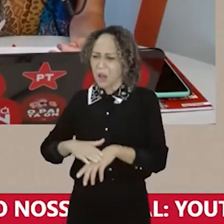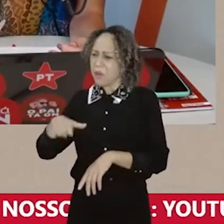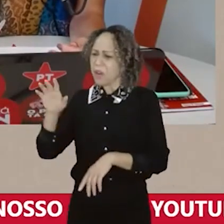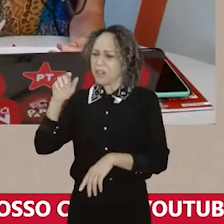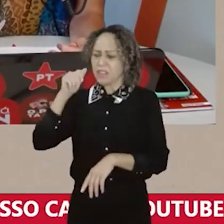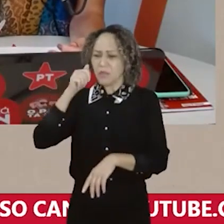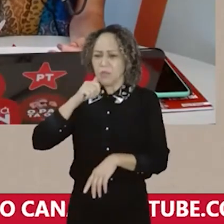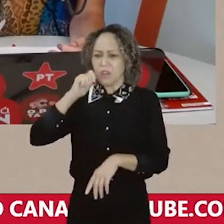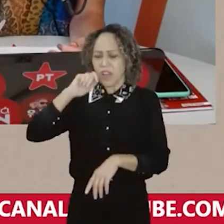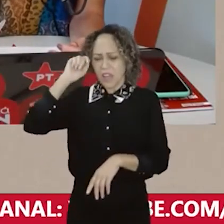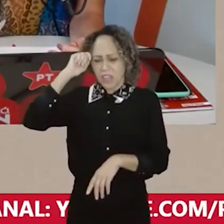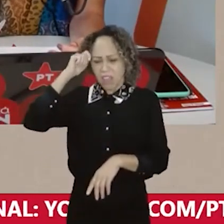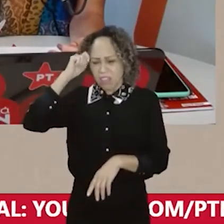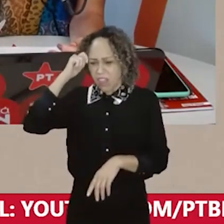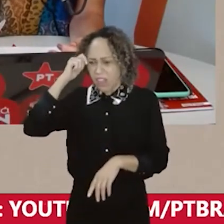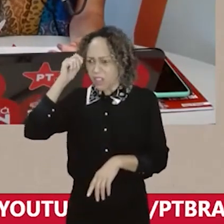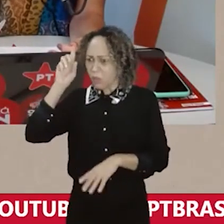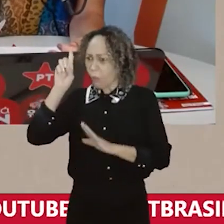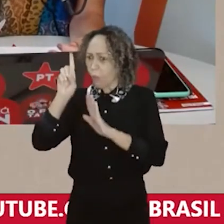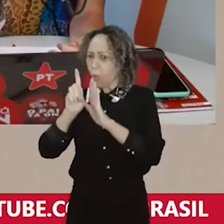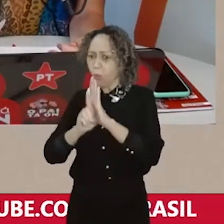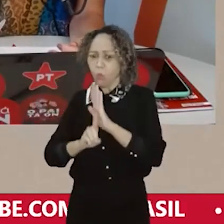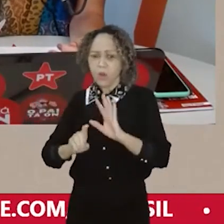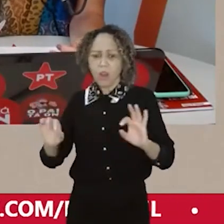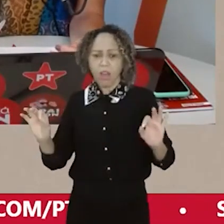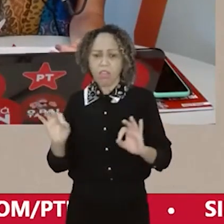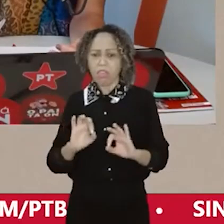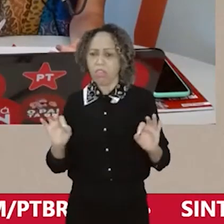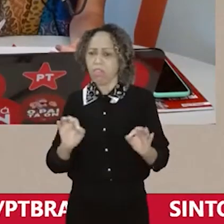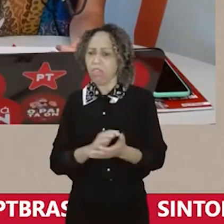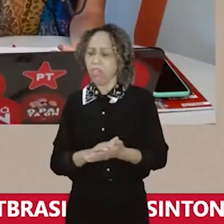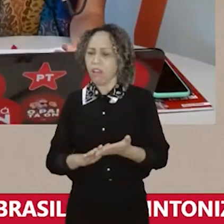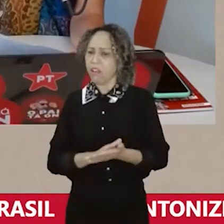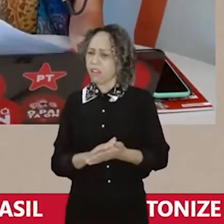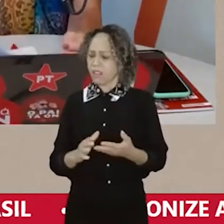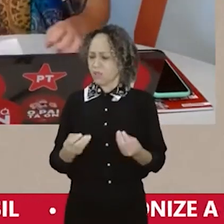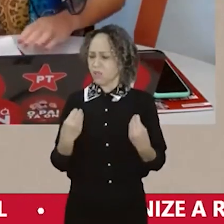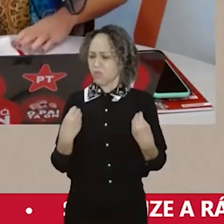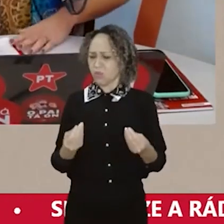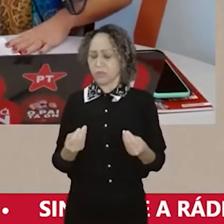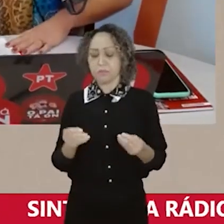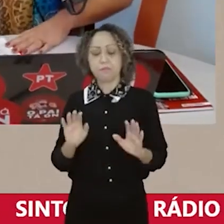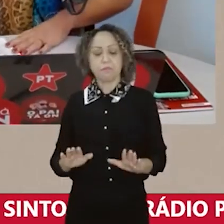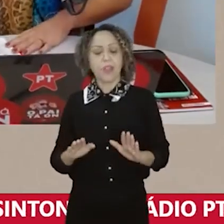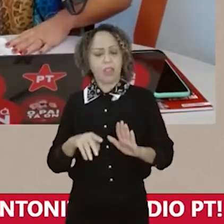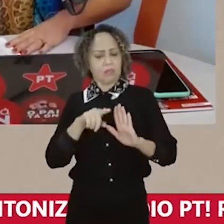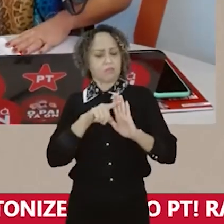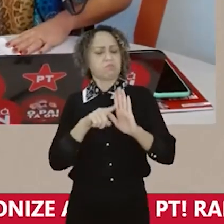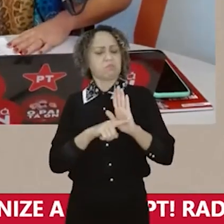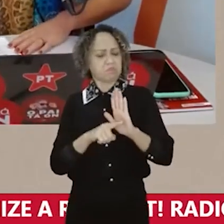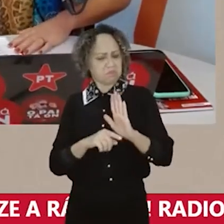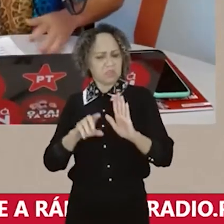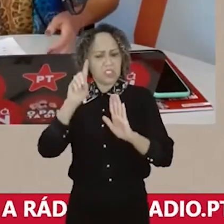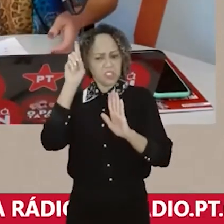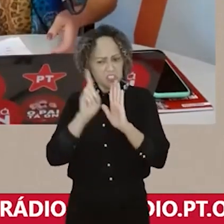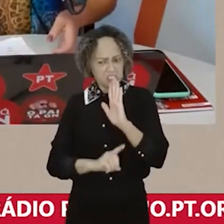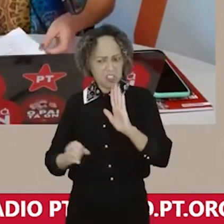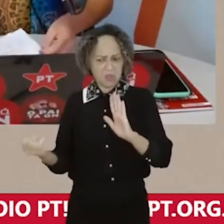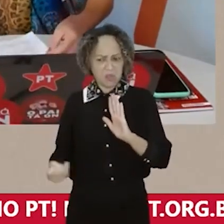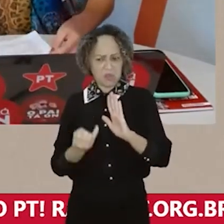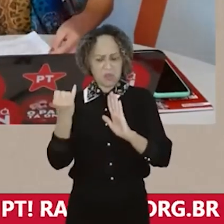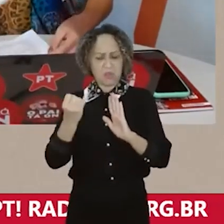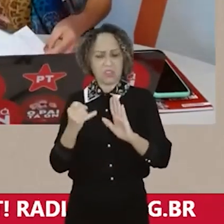nenhum, né? Então, você tem toda essa agenda de direitos que eu acho que foi super importante. Você tem um conjunto de